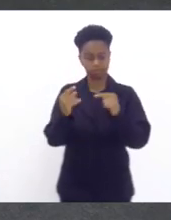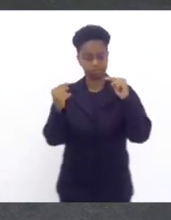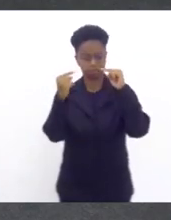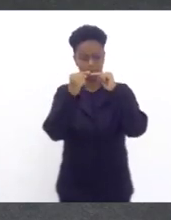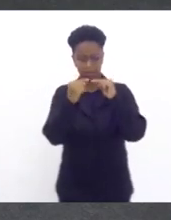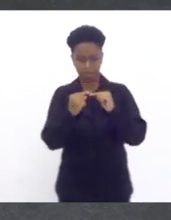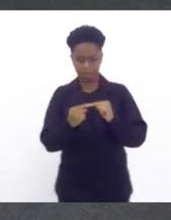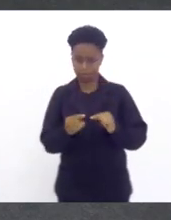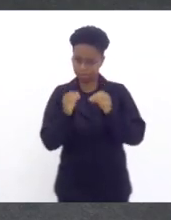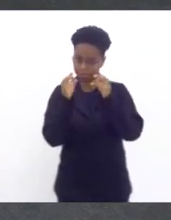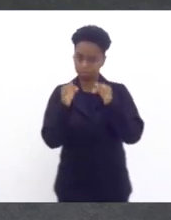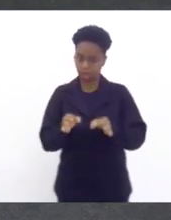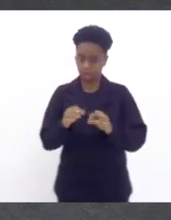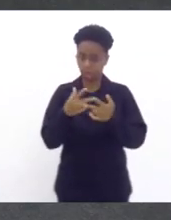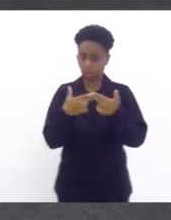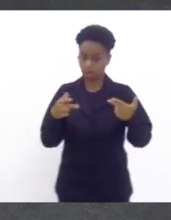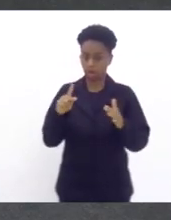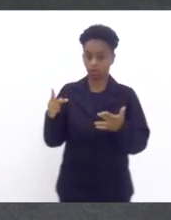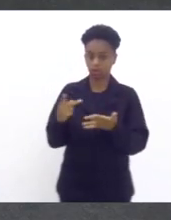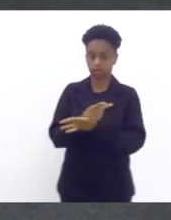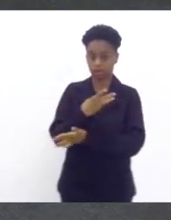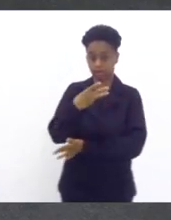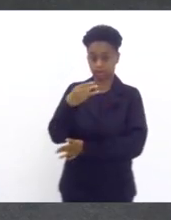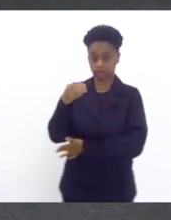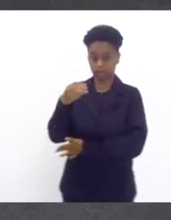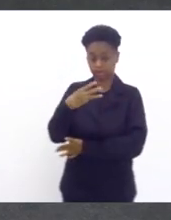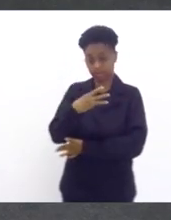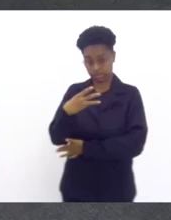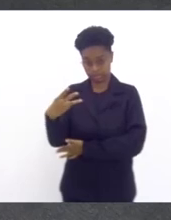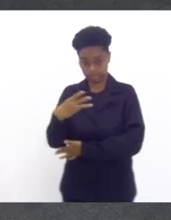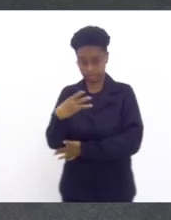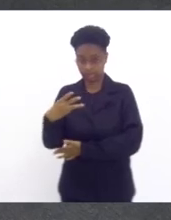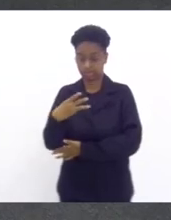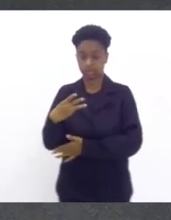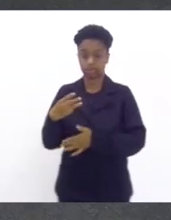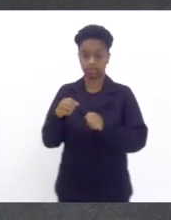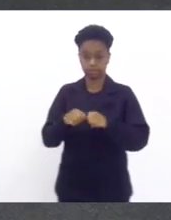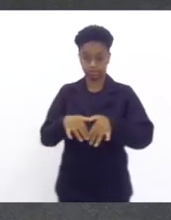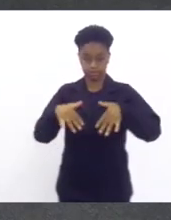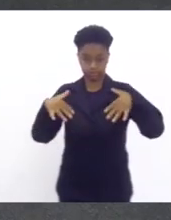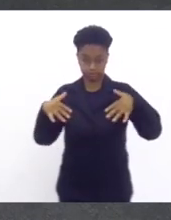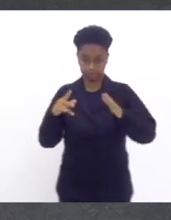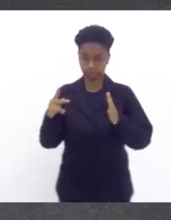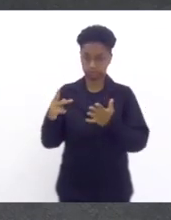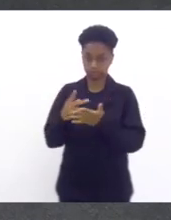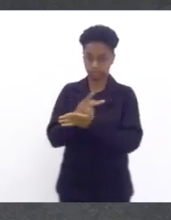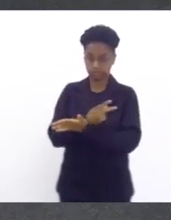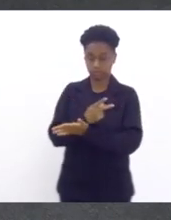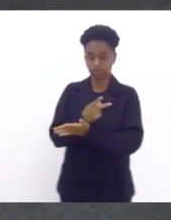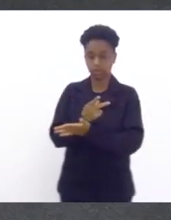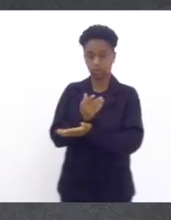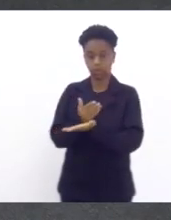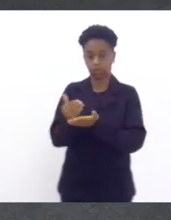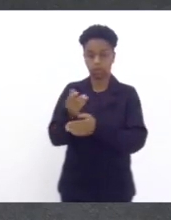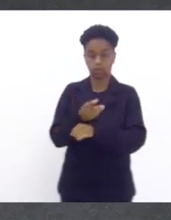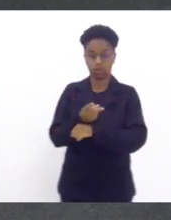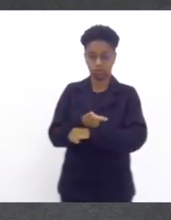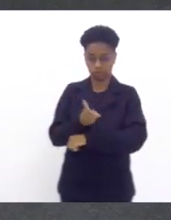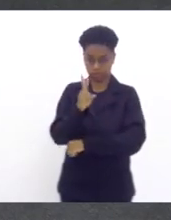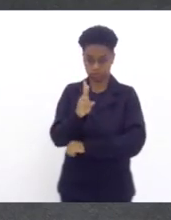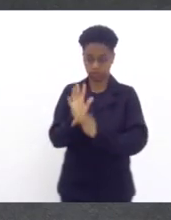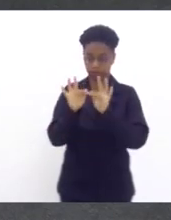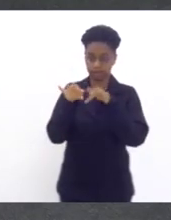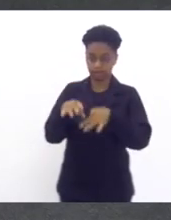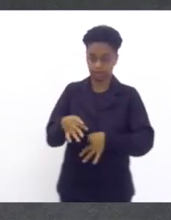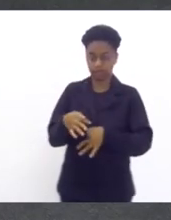o ocorrido na trigésima terceira sessão ordinária que iniciada às 14 horas encerrou